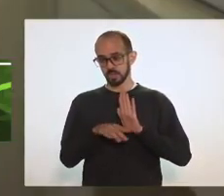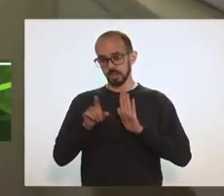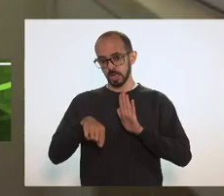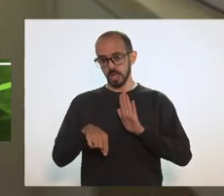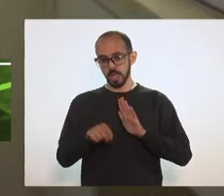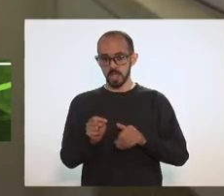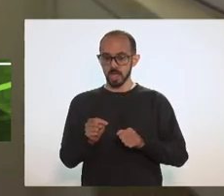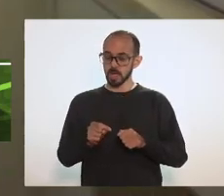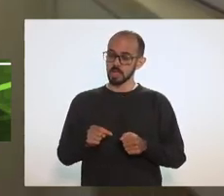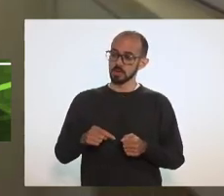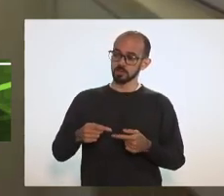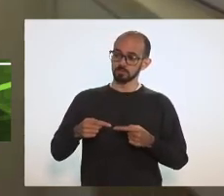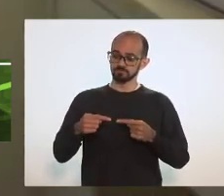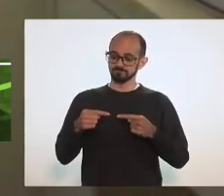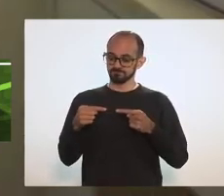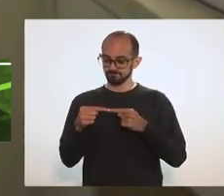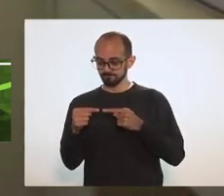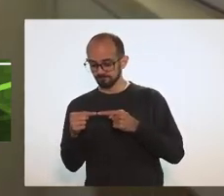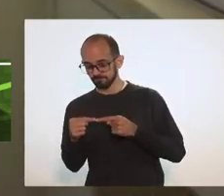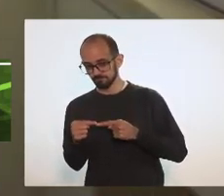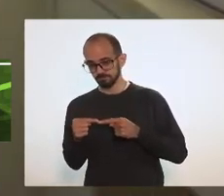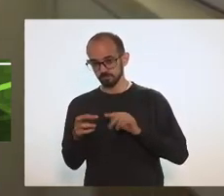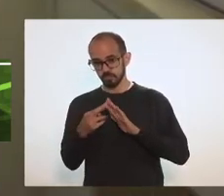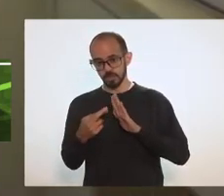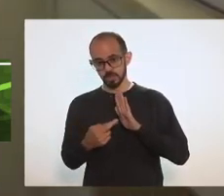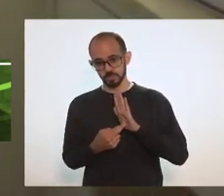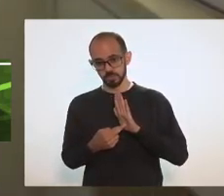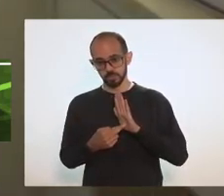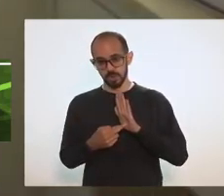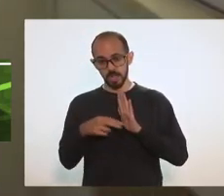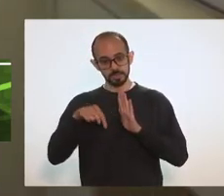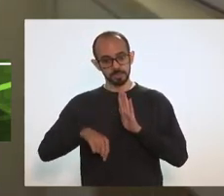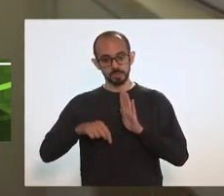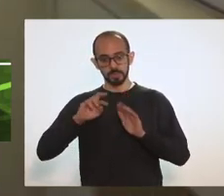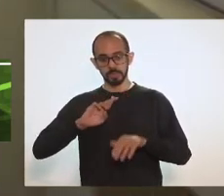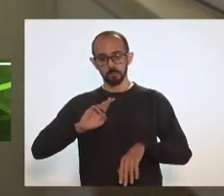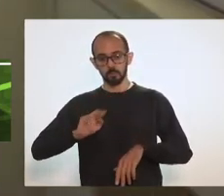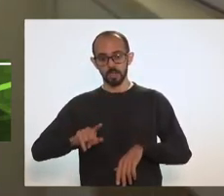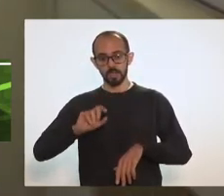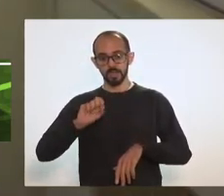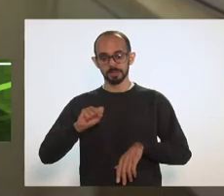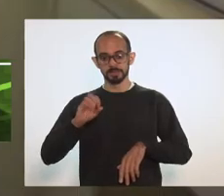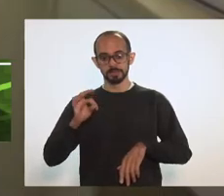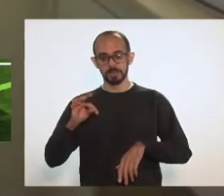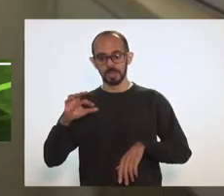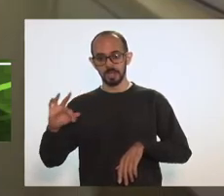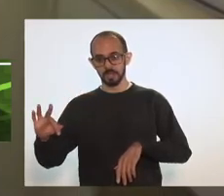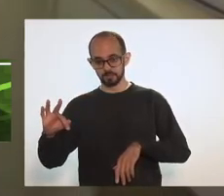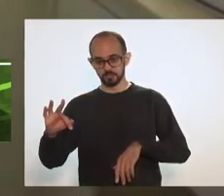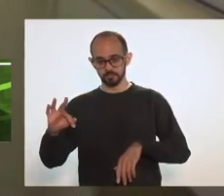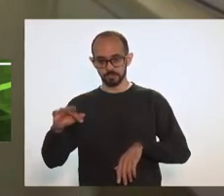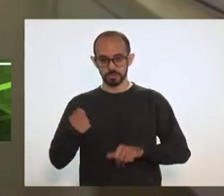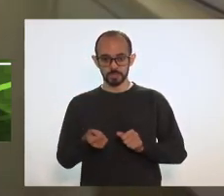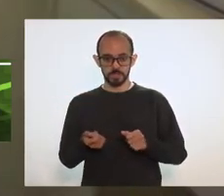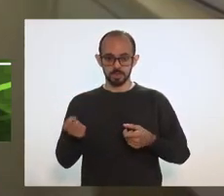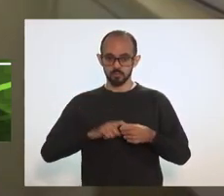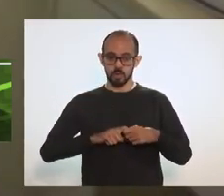dispositivo. E, por via de consequência, não tem prescrito um tempo para retornar em